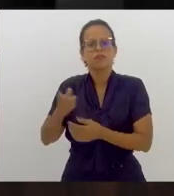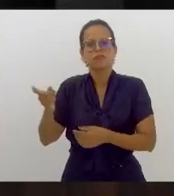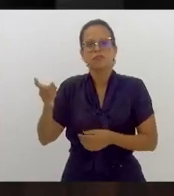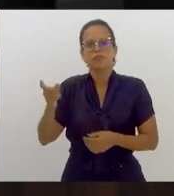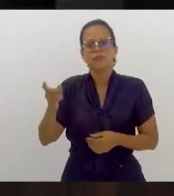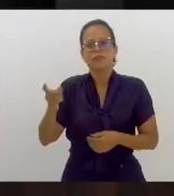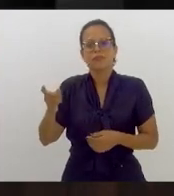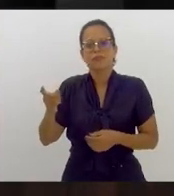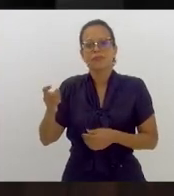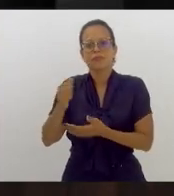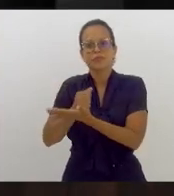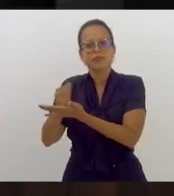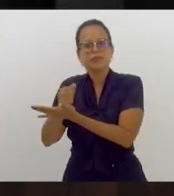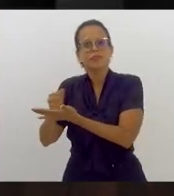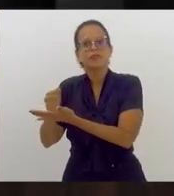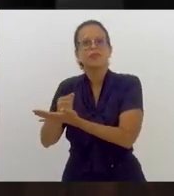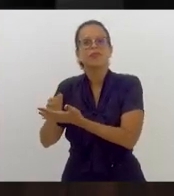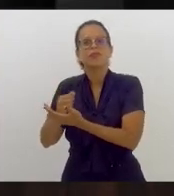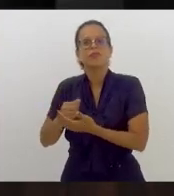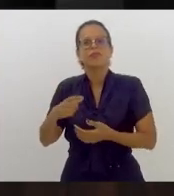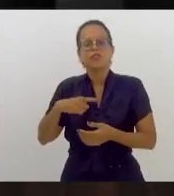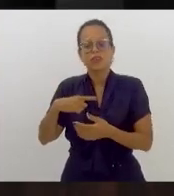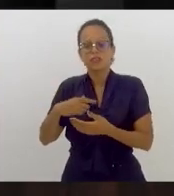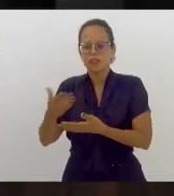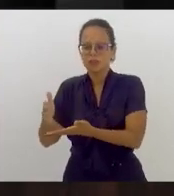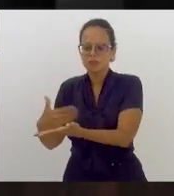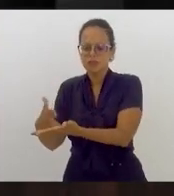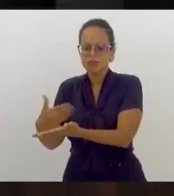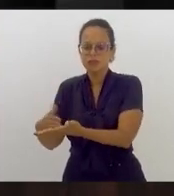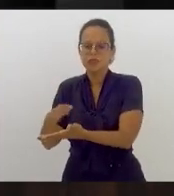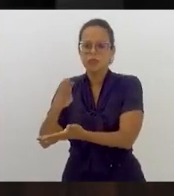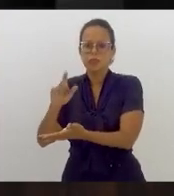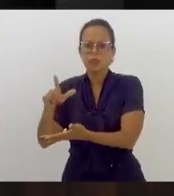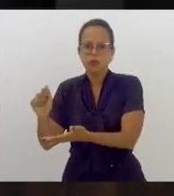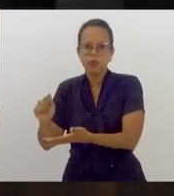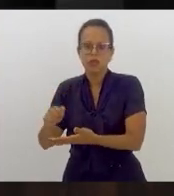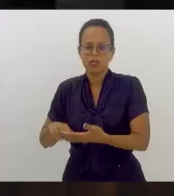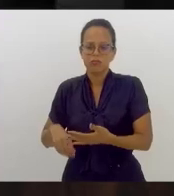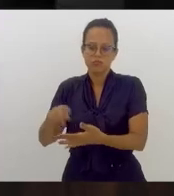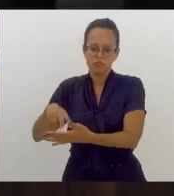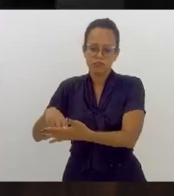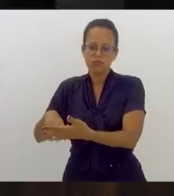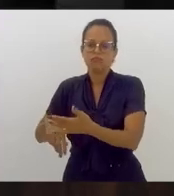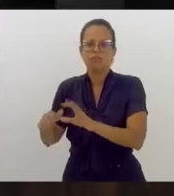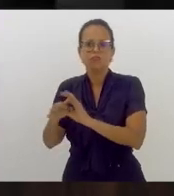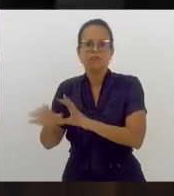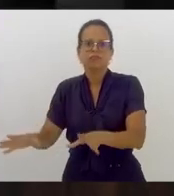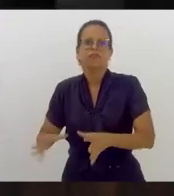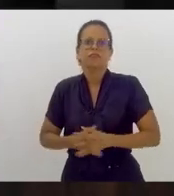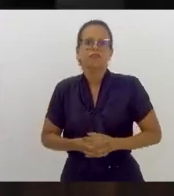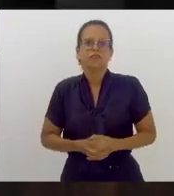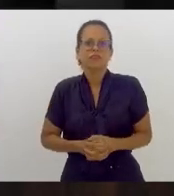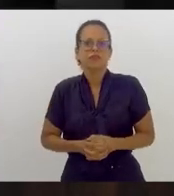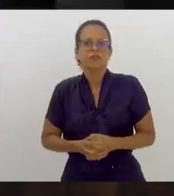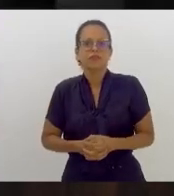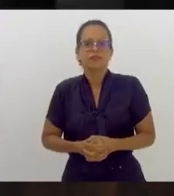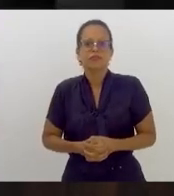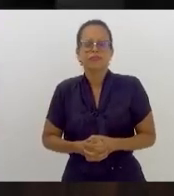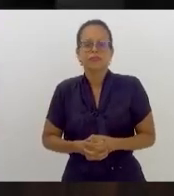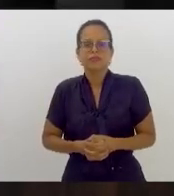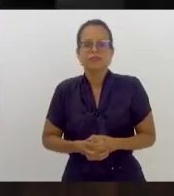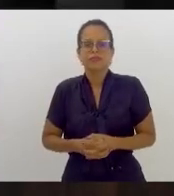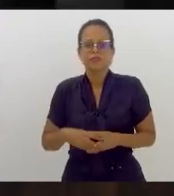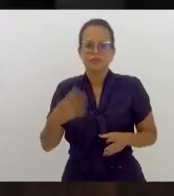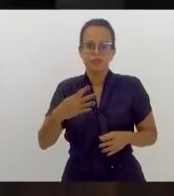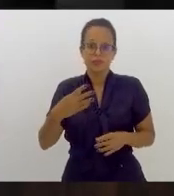dos consumidores compêndios de bulas de medicamentos, pendente de parecer da Comissão de Emendas Condicionais e Veto.